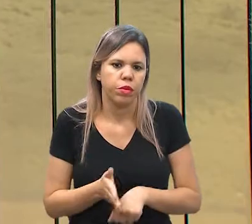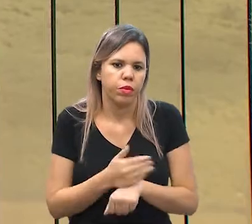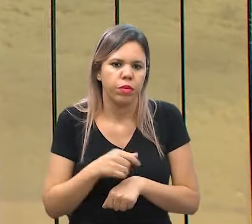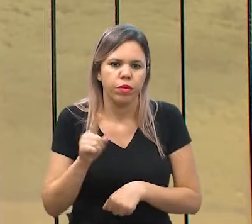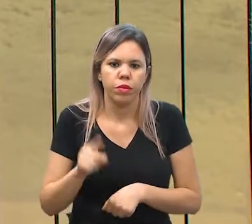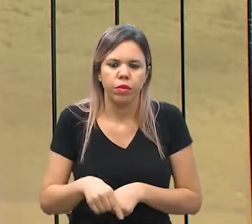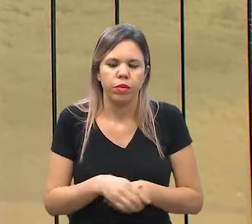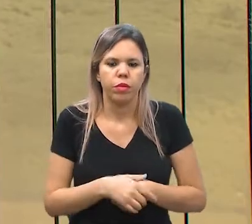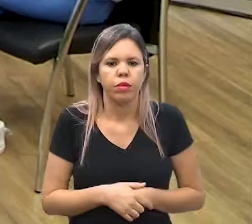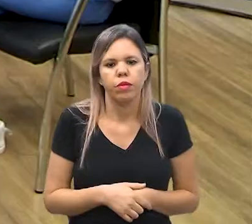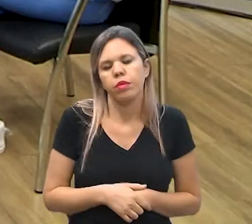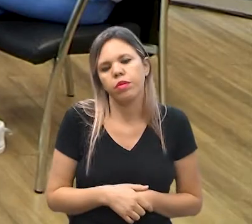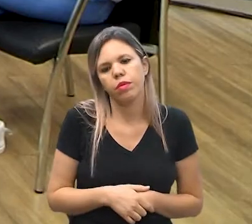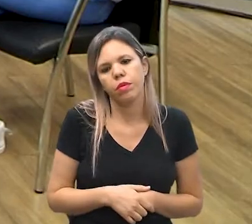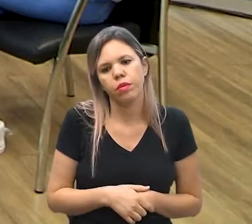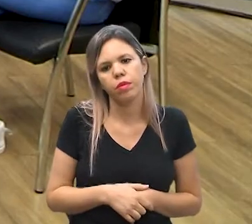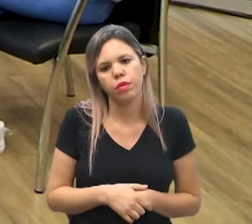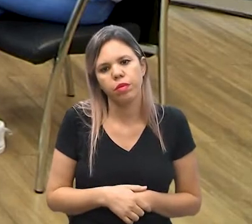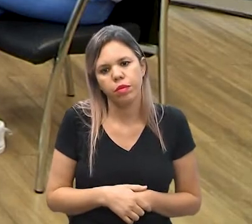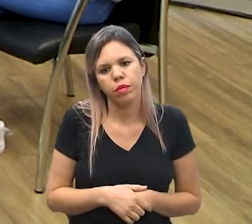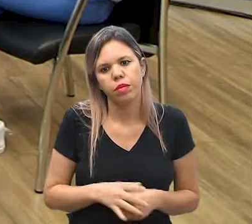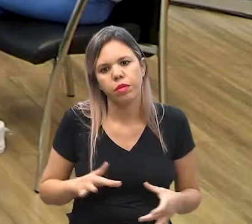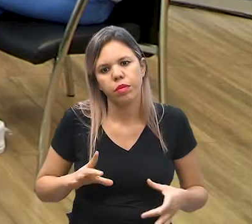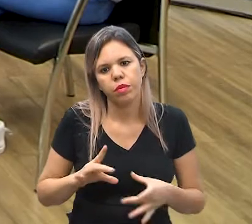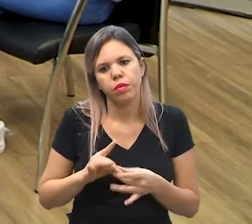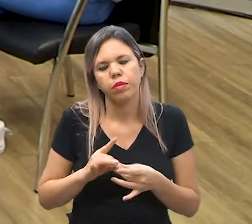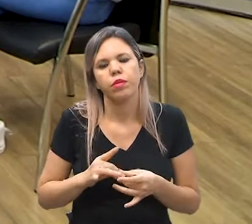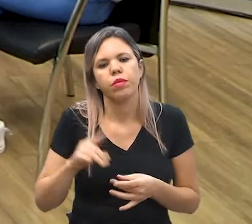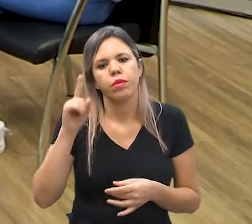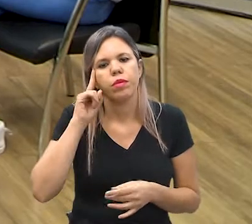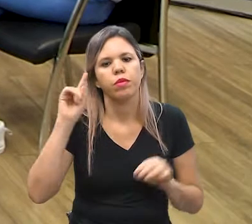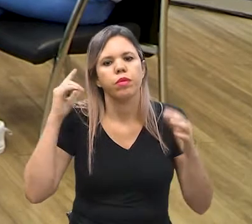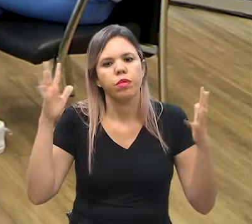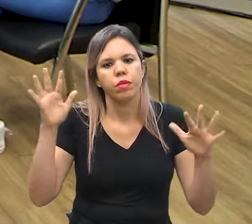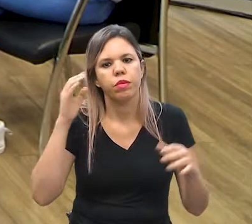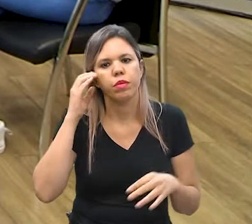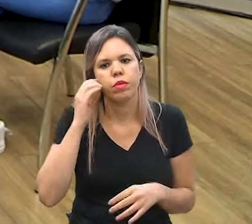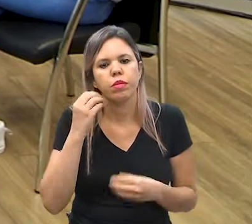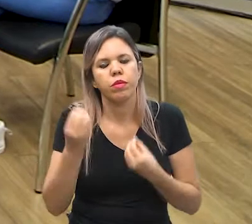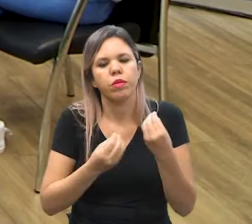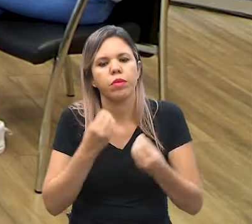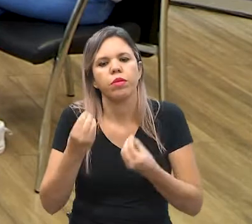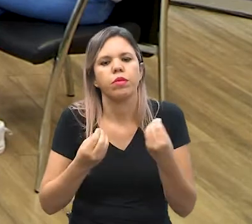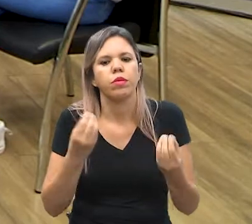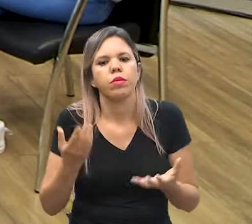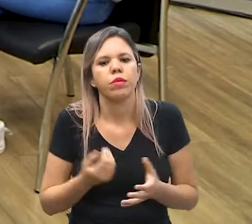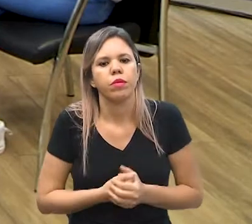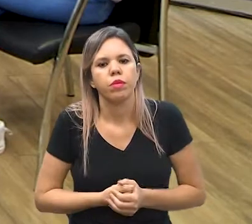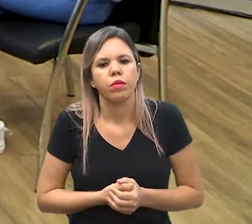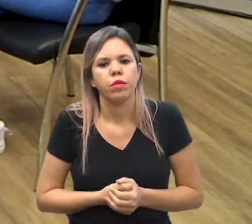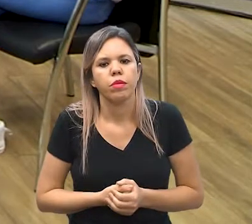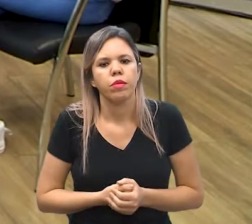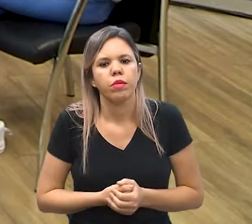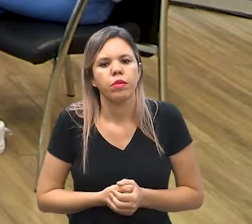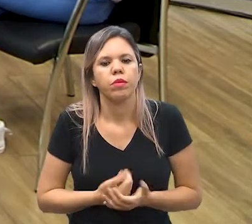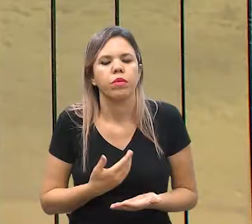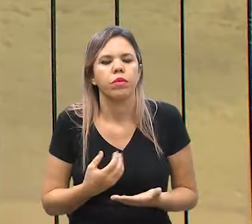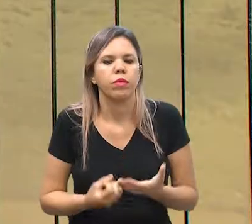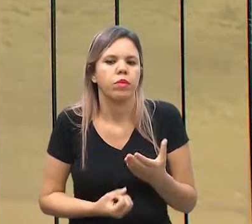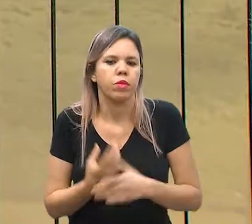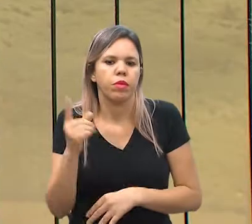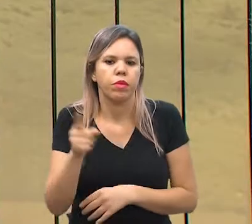disso era muito ligado a datas comemorativas, de como que estava se dando,